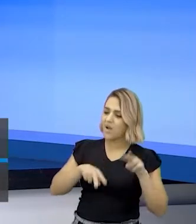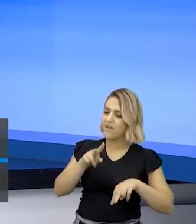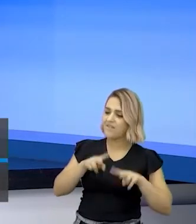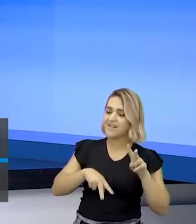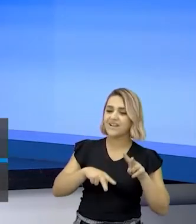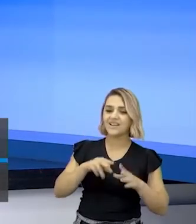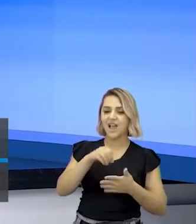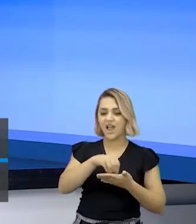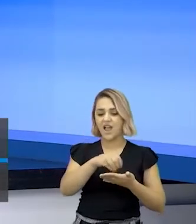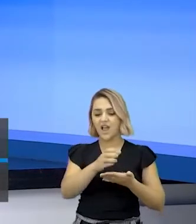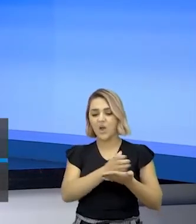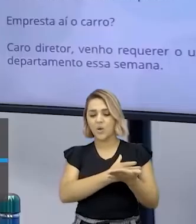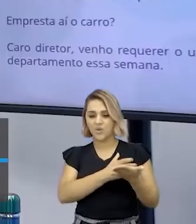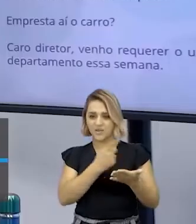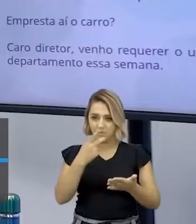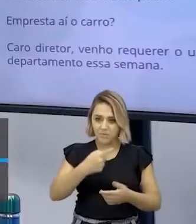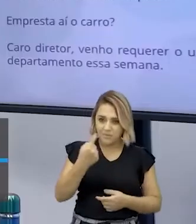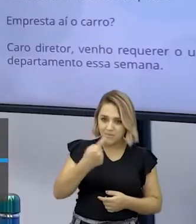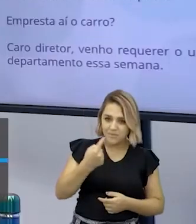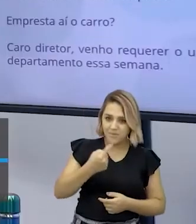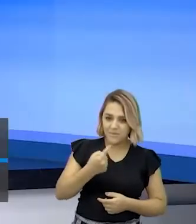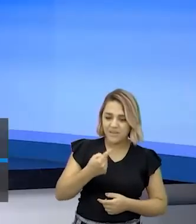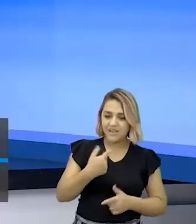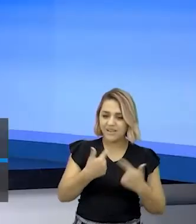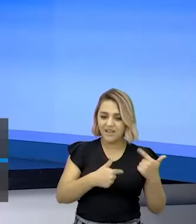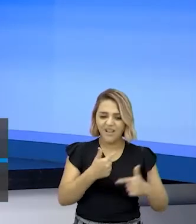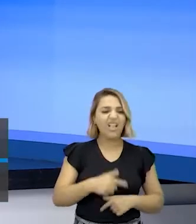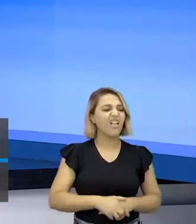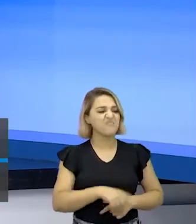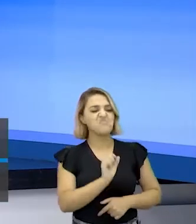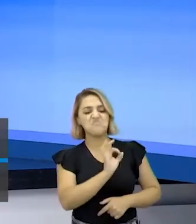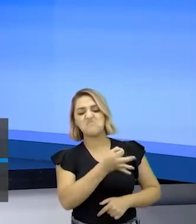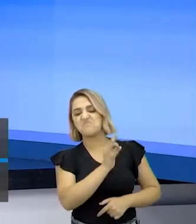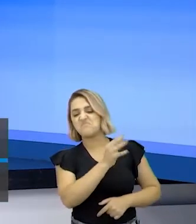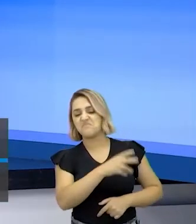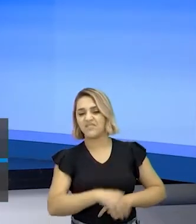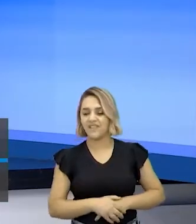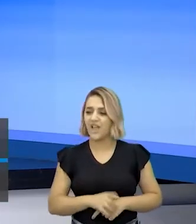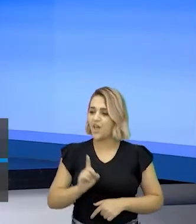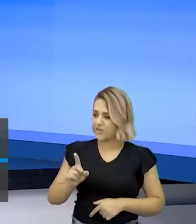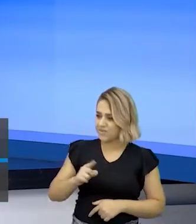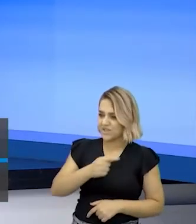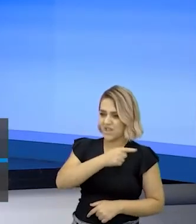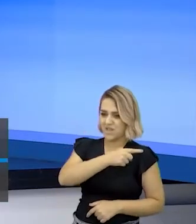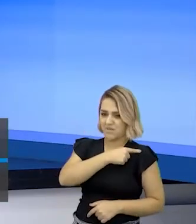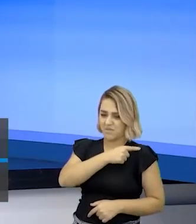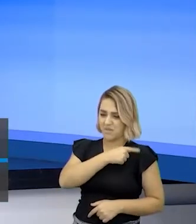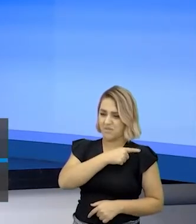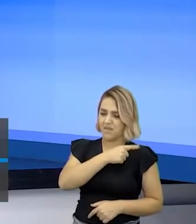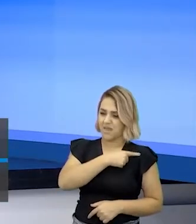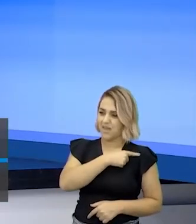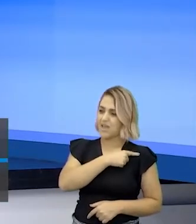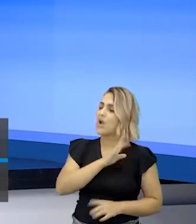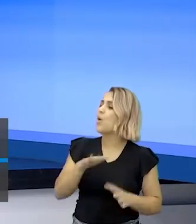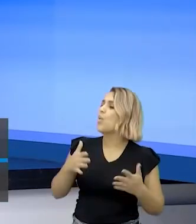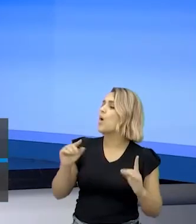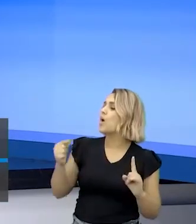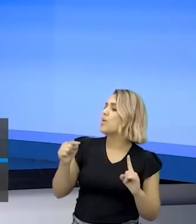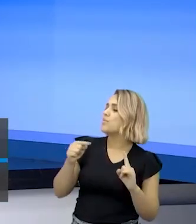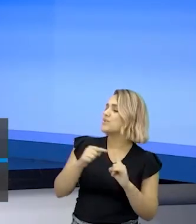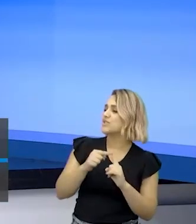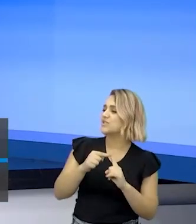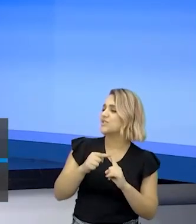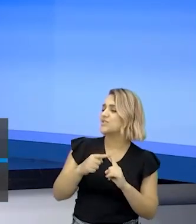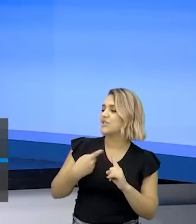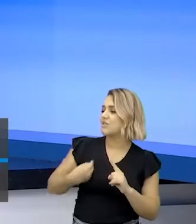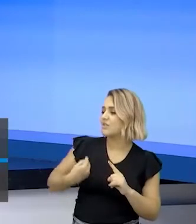seu primeiro emprego, é isso mesmo? Isso mesmo. Você está cursando a primeira série do ensino médio. Quais são os seus planos para a